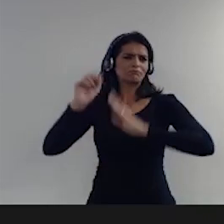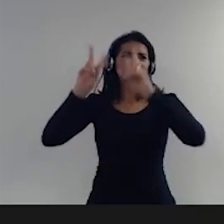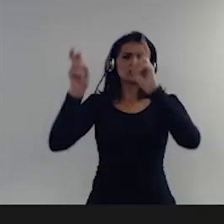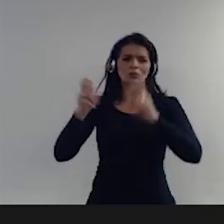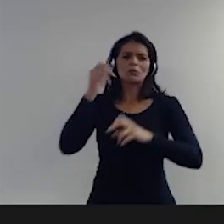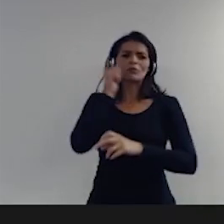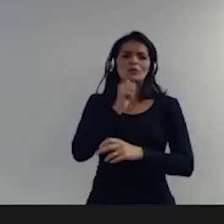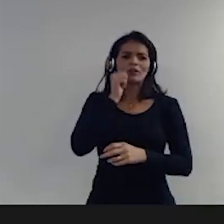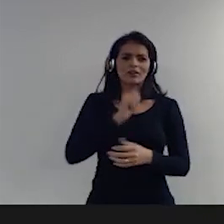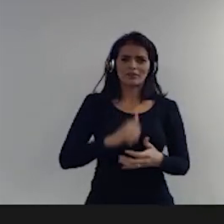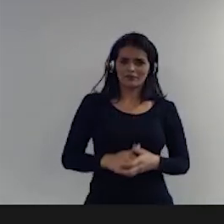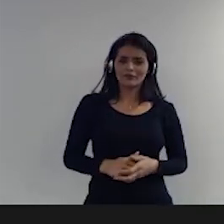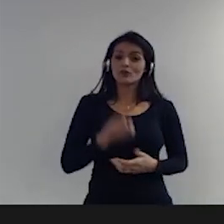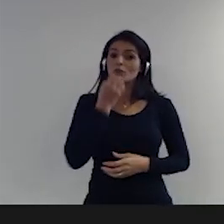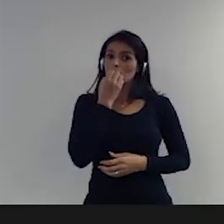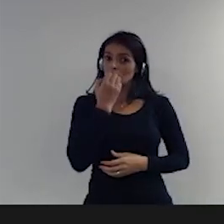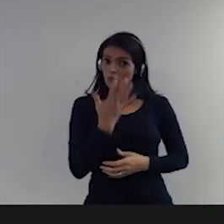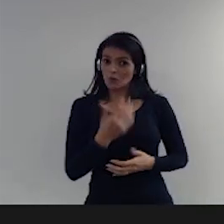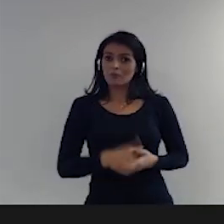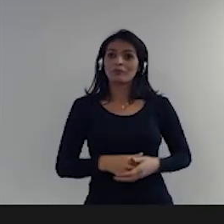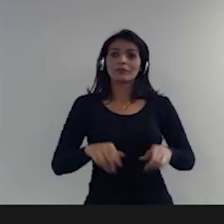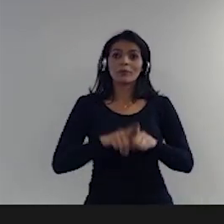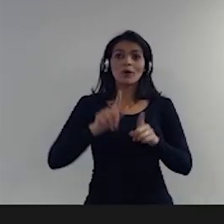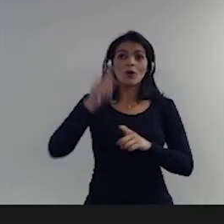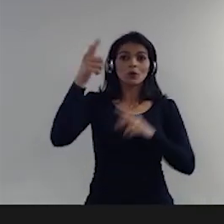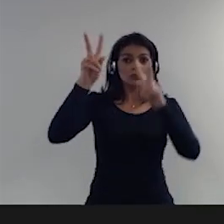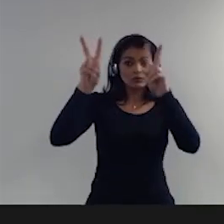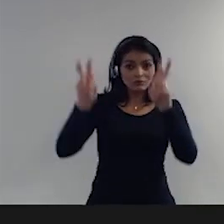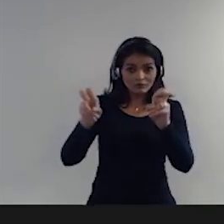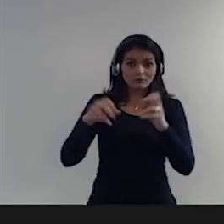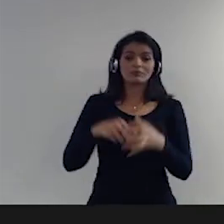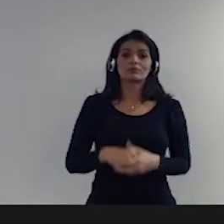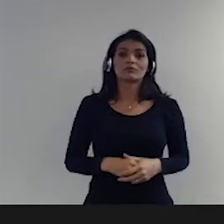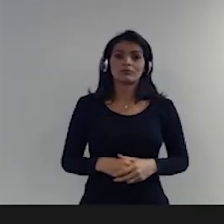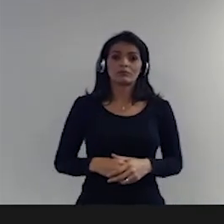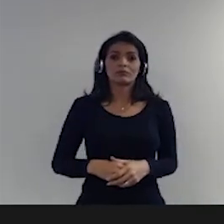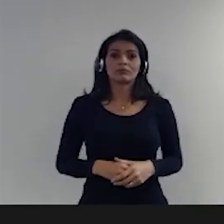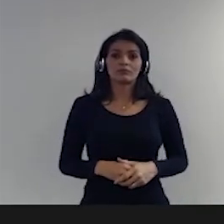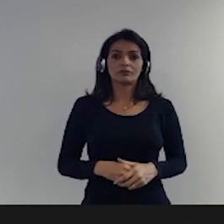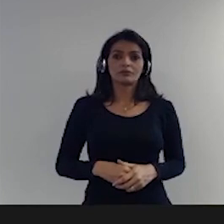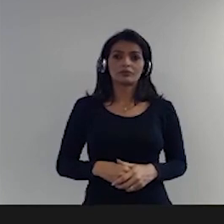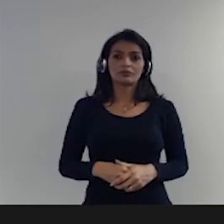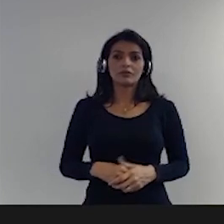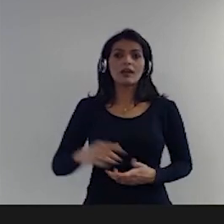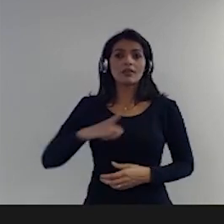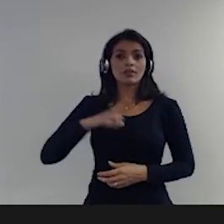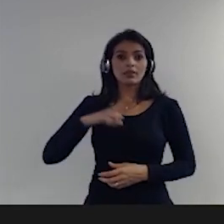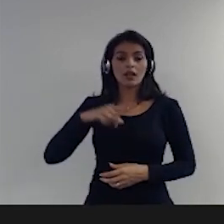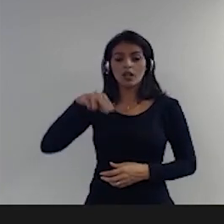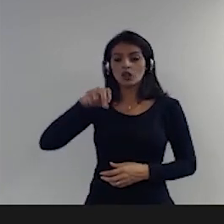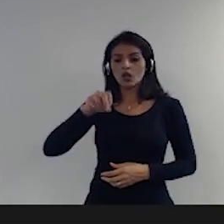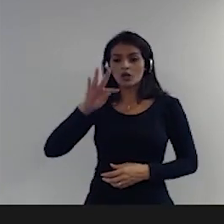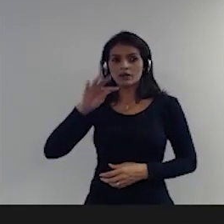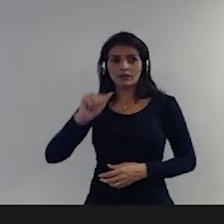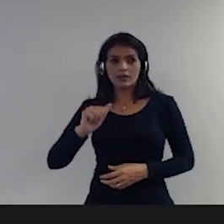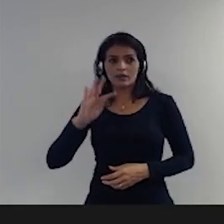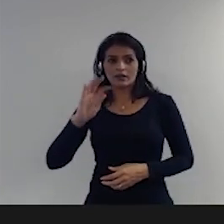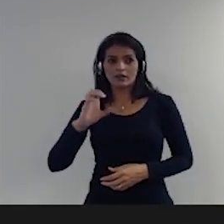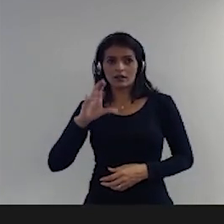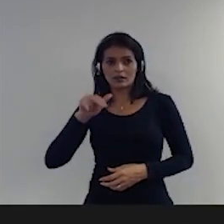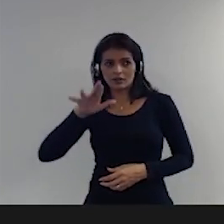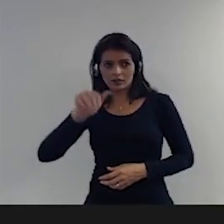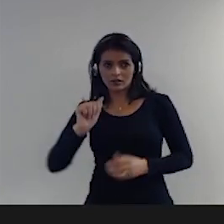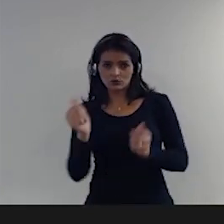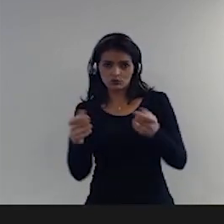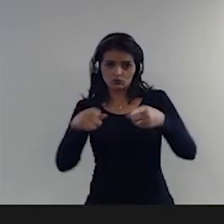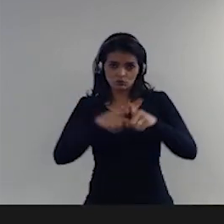bom. Também, uma questão que eu achei muito importante, existe uma nota técnica em conjunto entre o